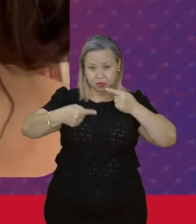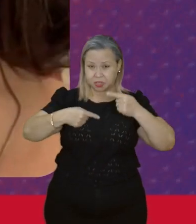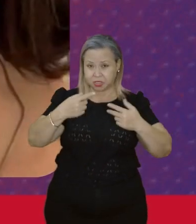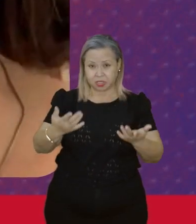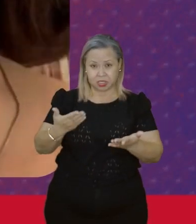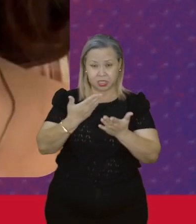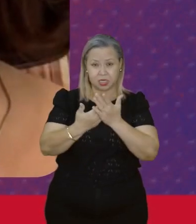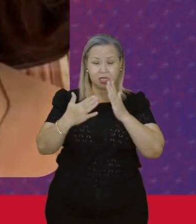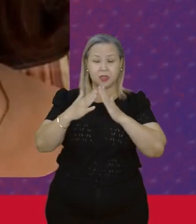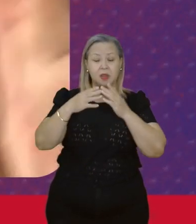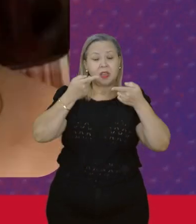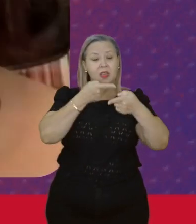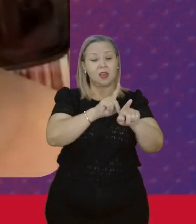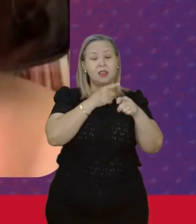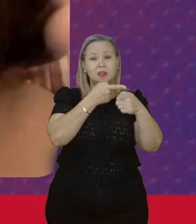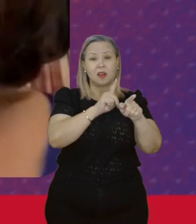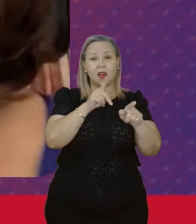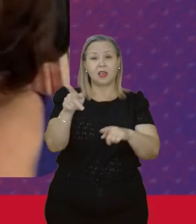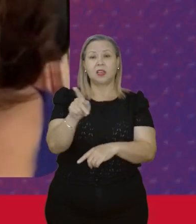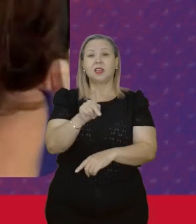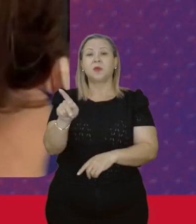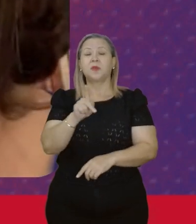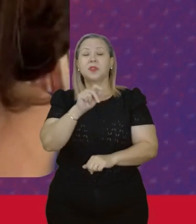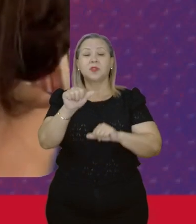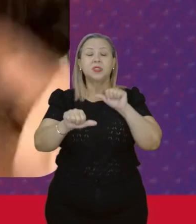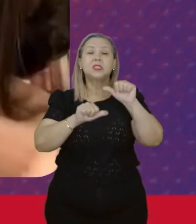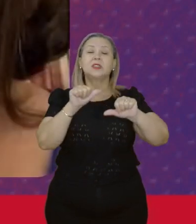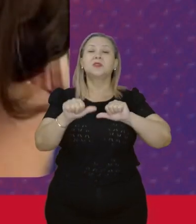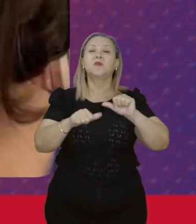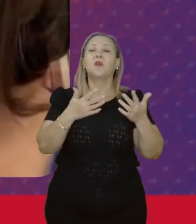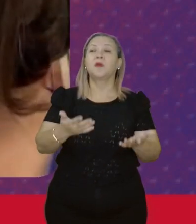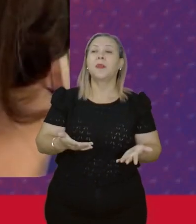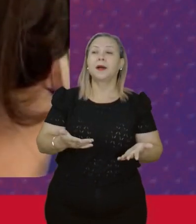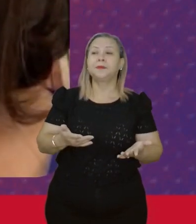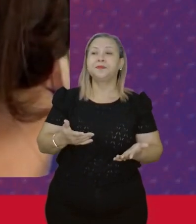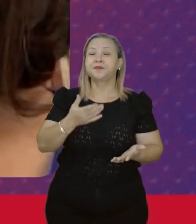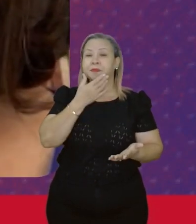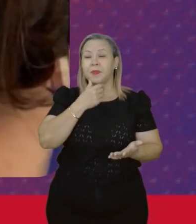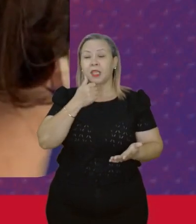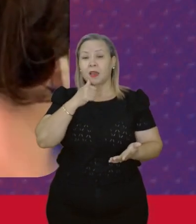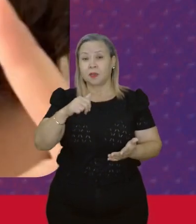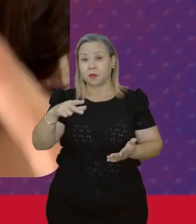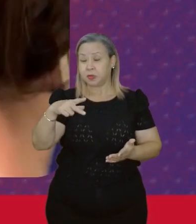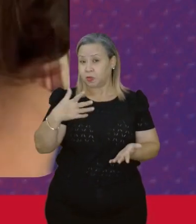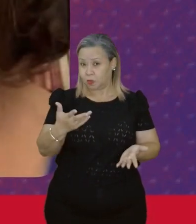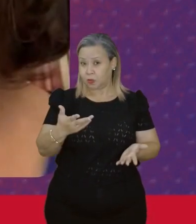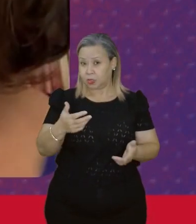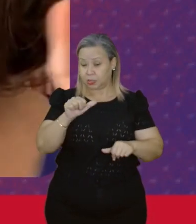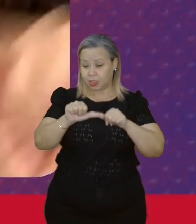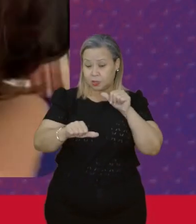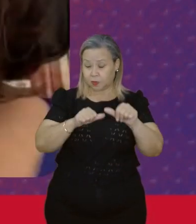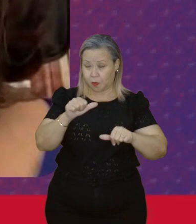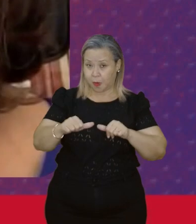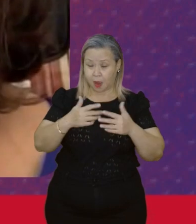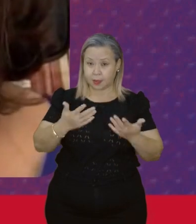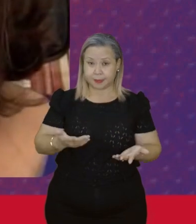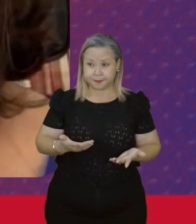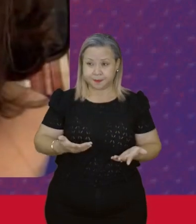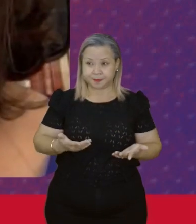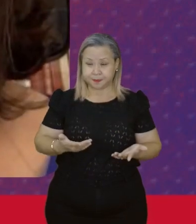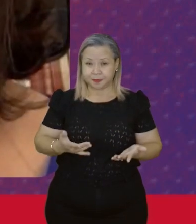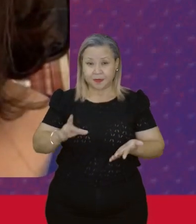e atacar as professoras e transformá-las, as professoras em particular, em